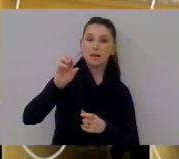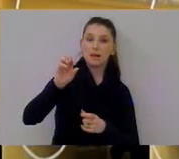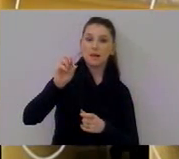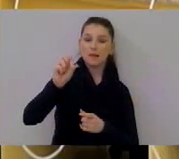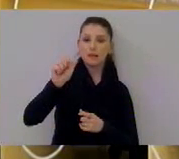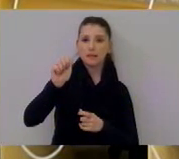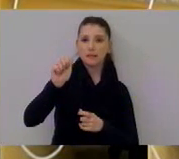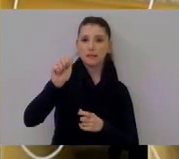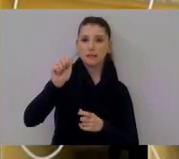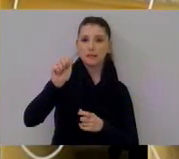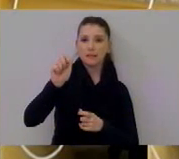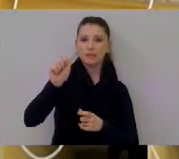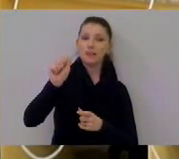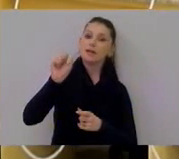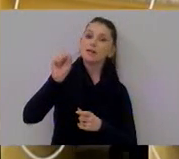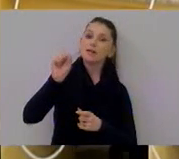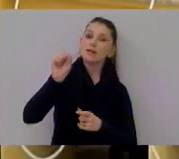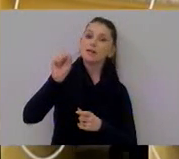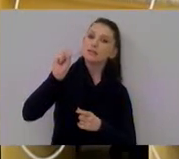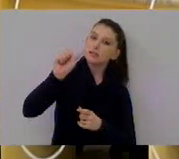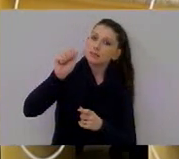Indicação